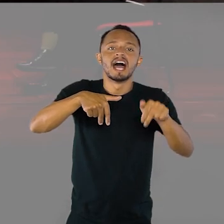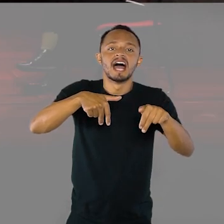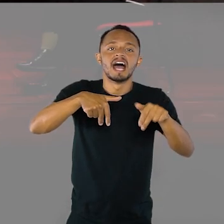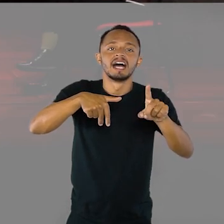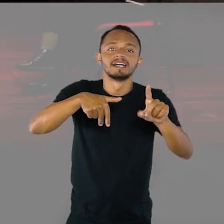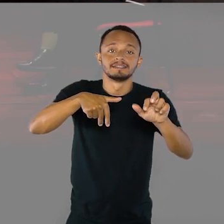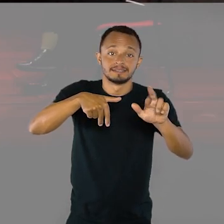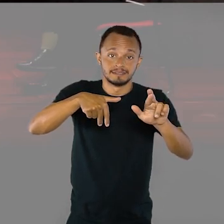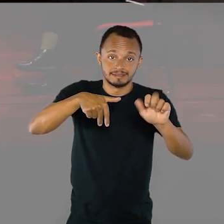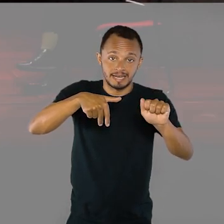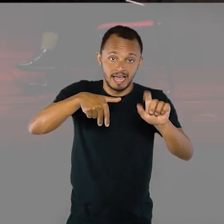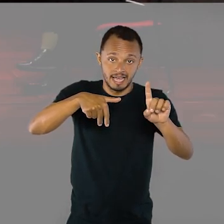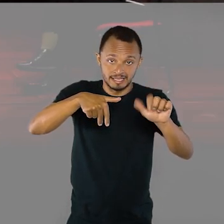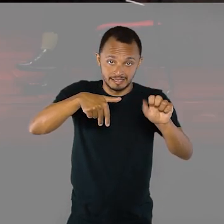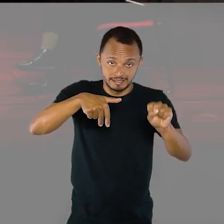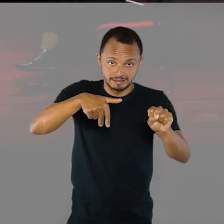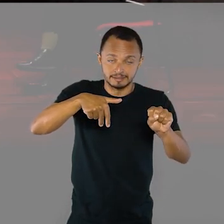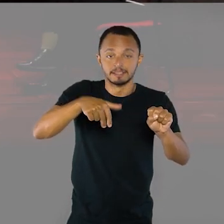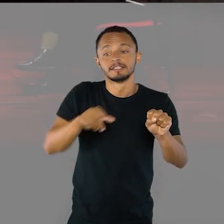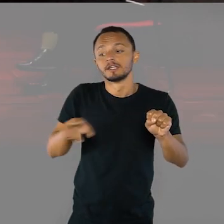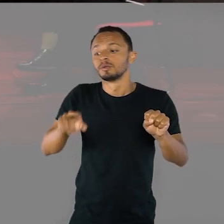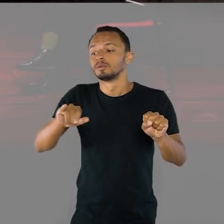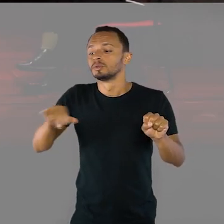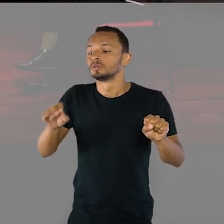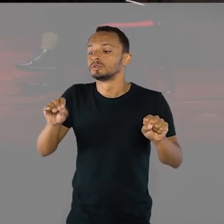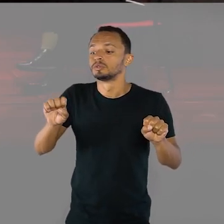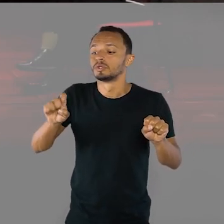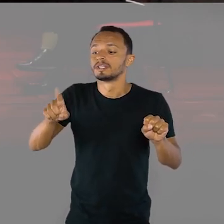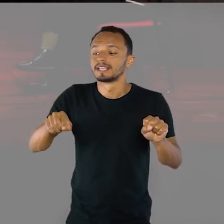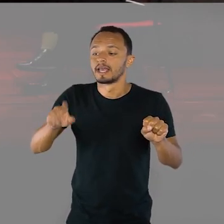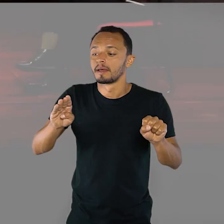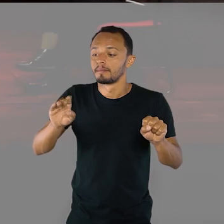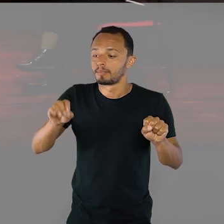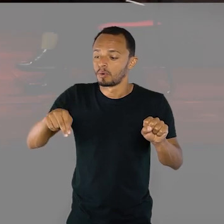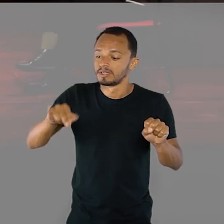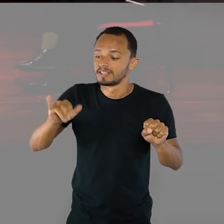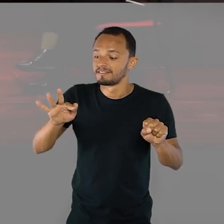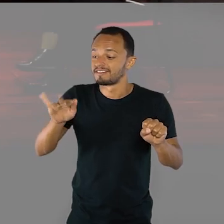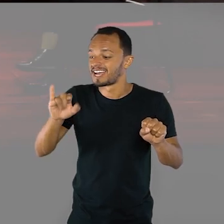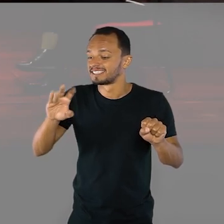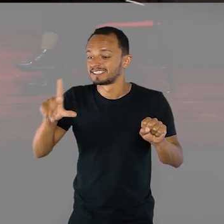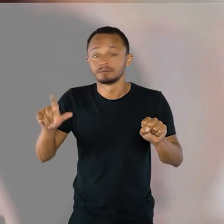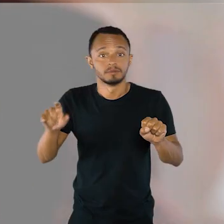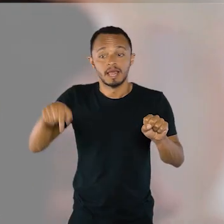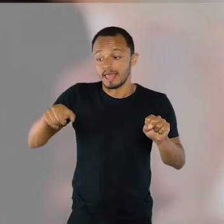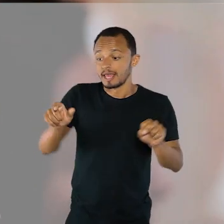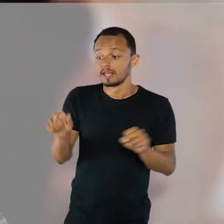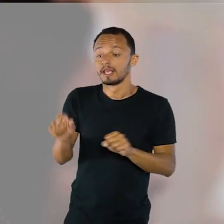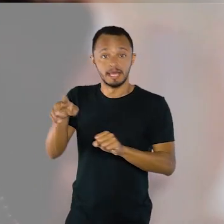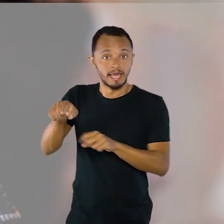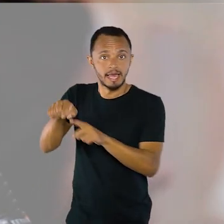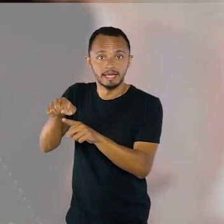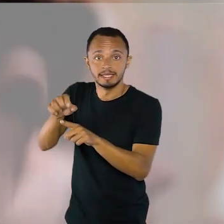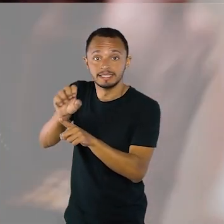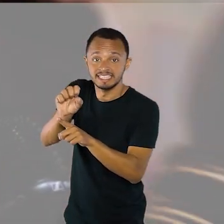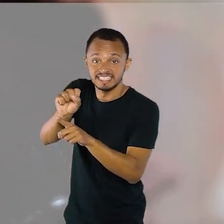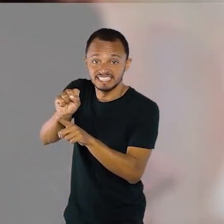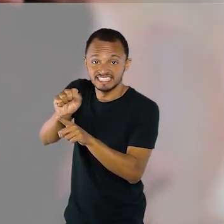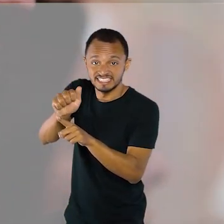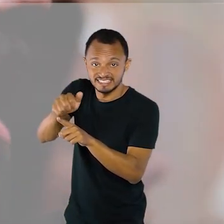Bonifácio ele é de Santos, ele é, portanto, um paulista. Nessa narrativa empreendida pelo Museu Paulista,